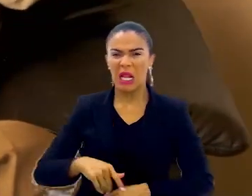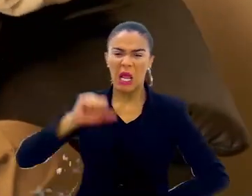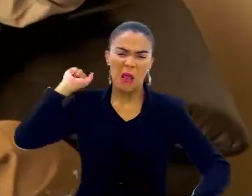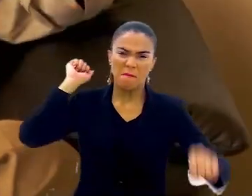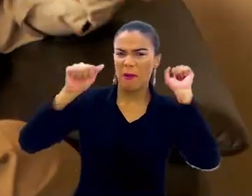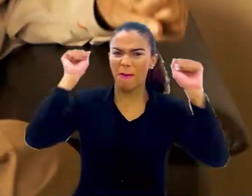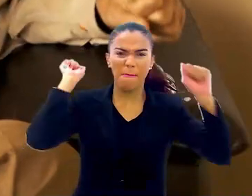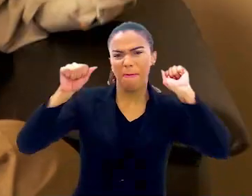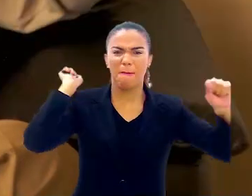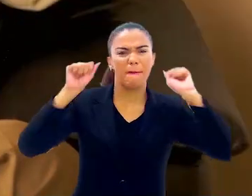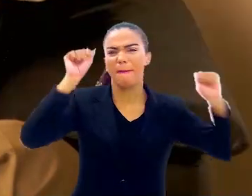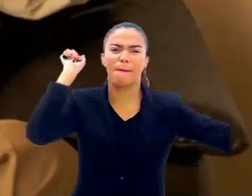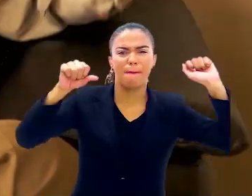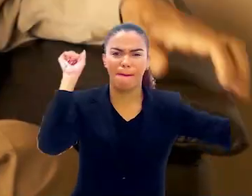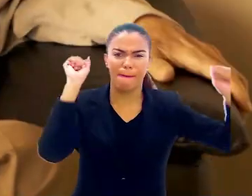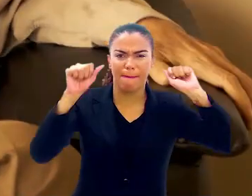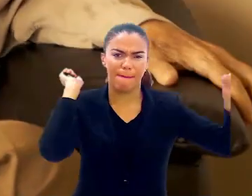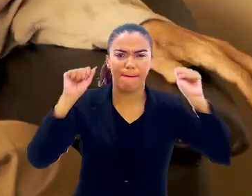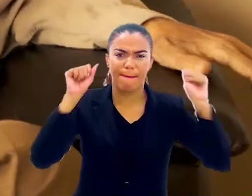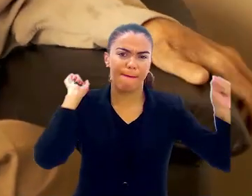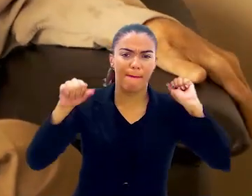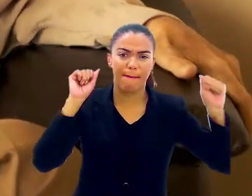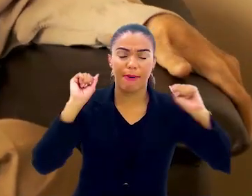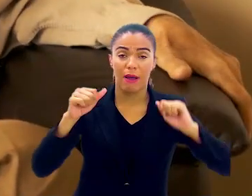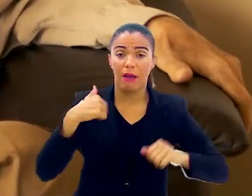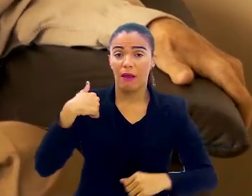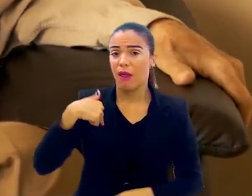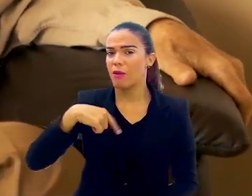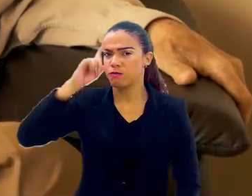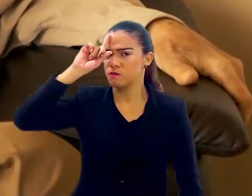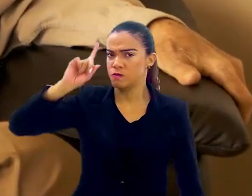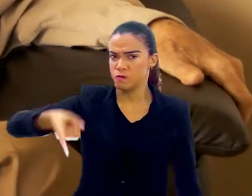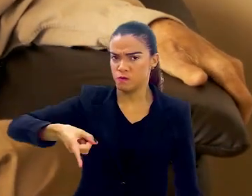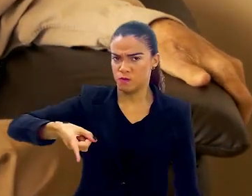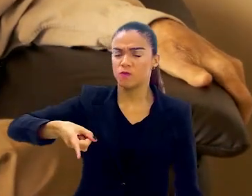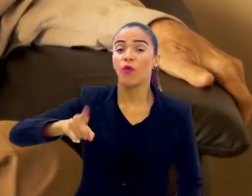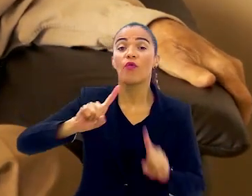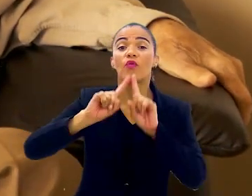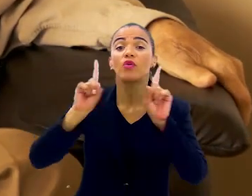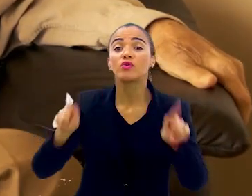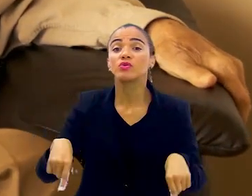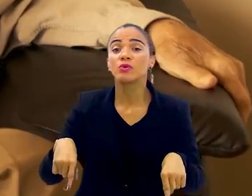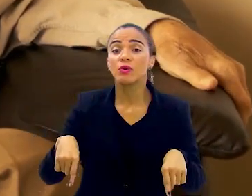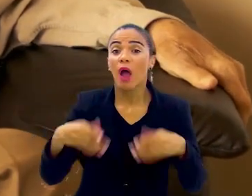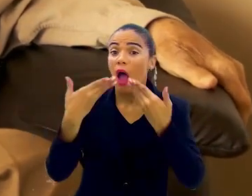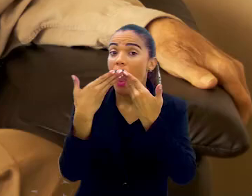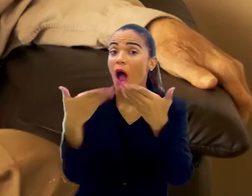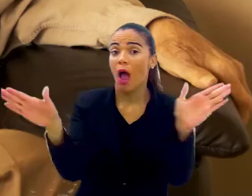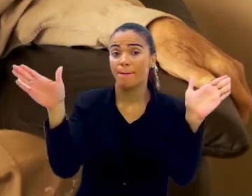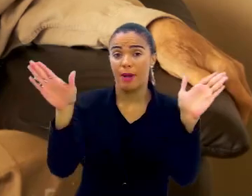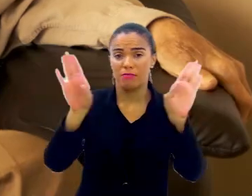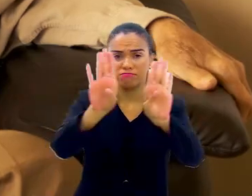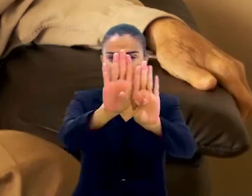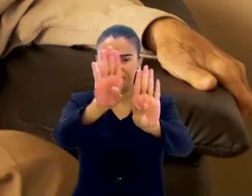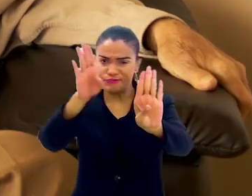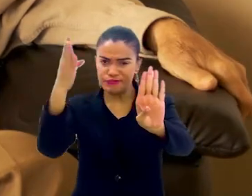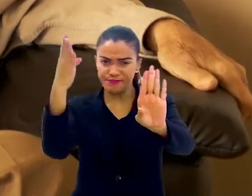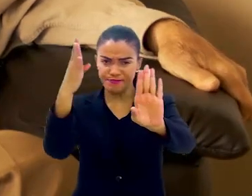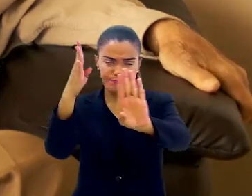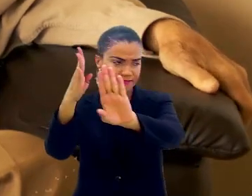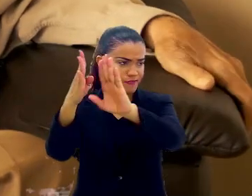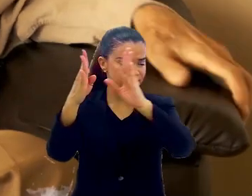eles bateram na porta e tal, aquela coisa toda, eu dei ordem para os funcionários para abrir a